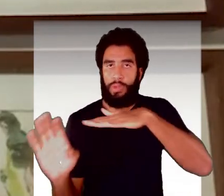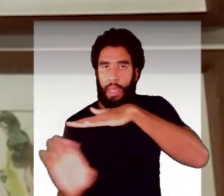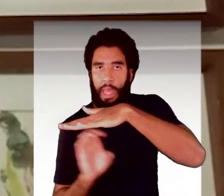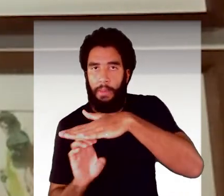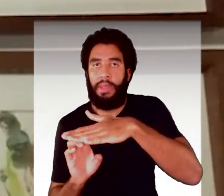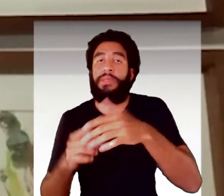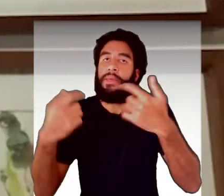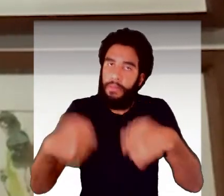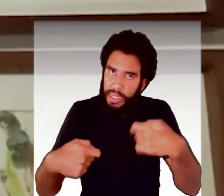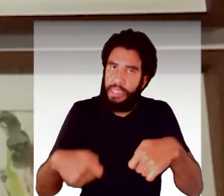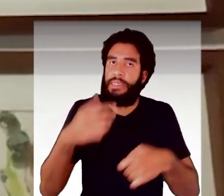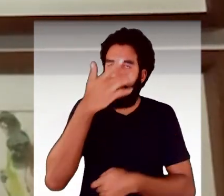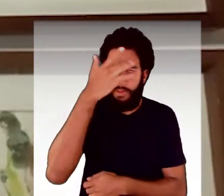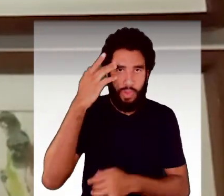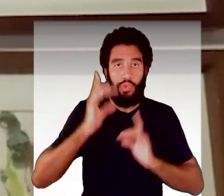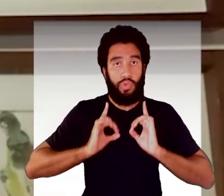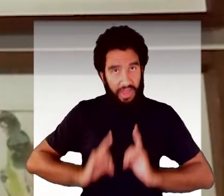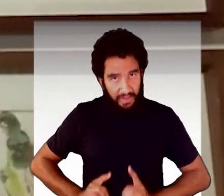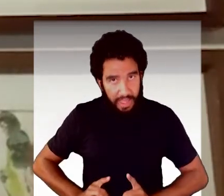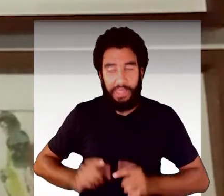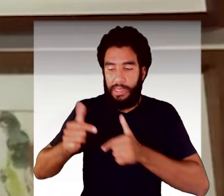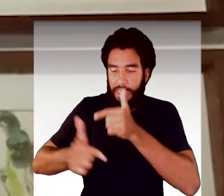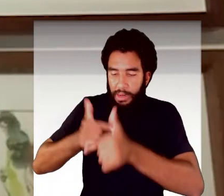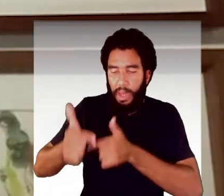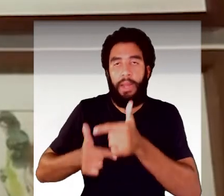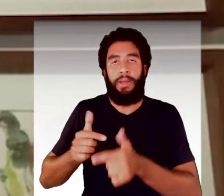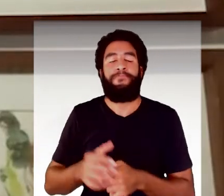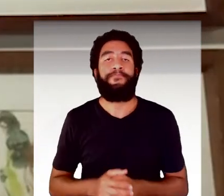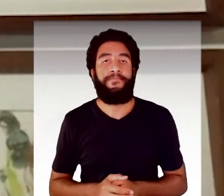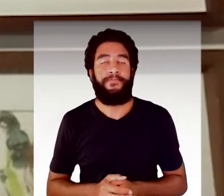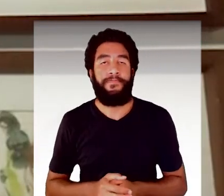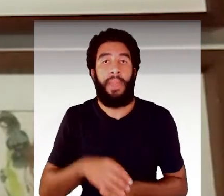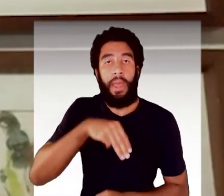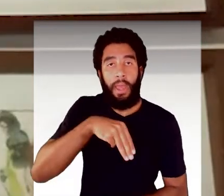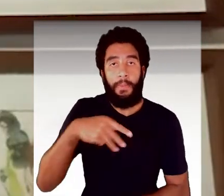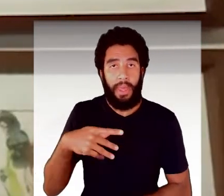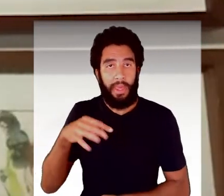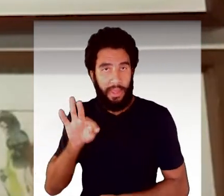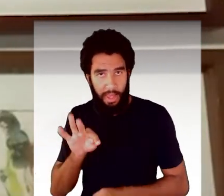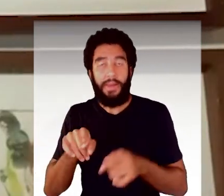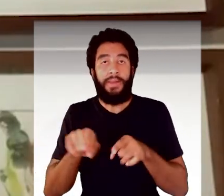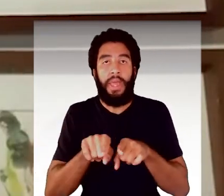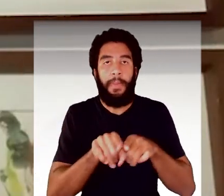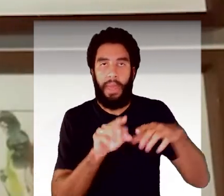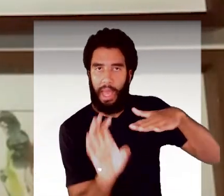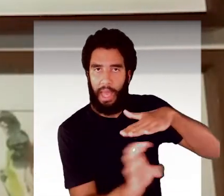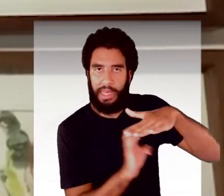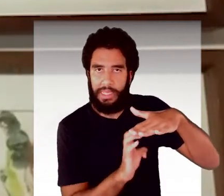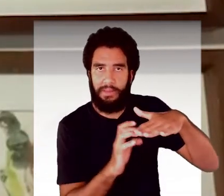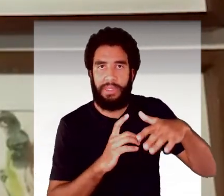necessidade de inclusão no mercado de trabalho das pessoas com deficiência ou reabilitadas, o MPT também chama